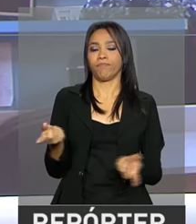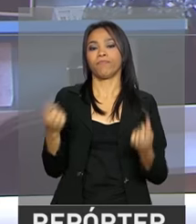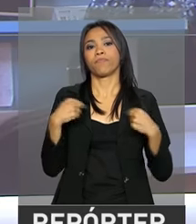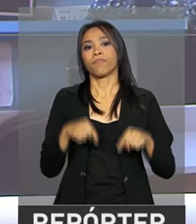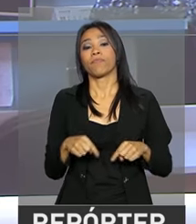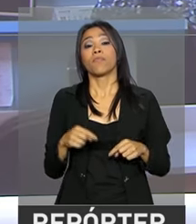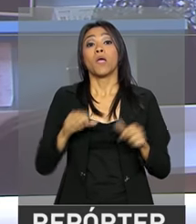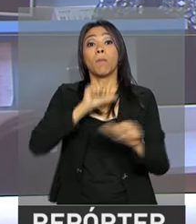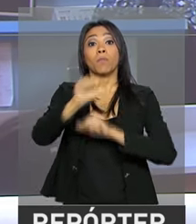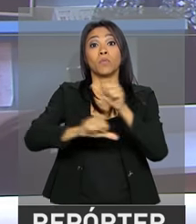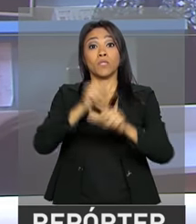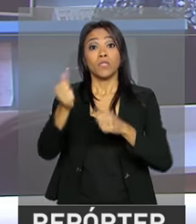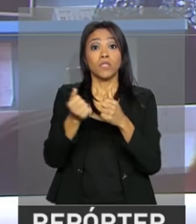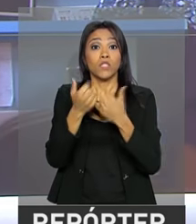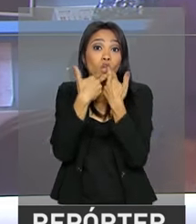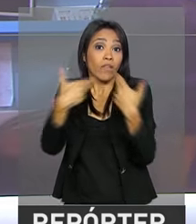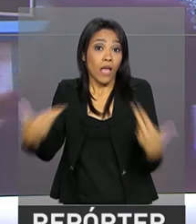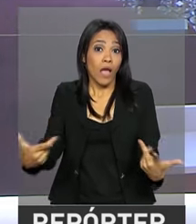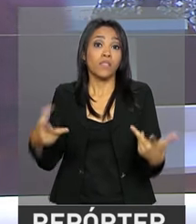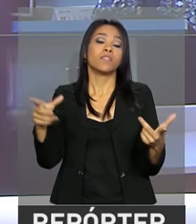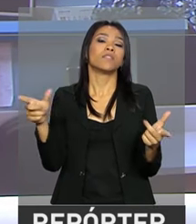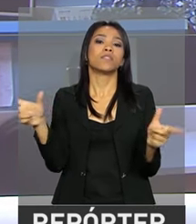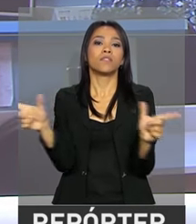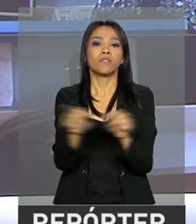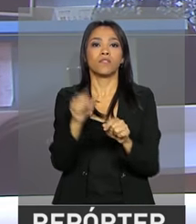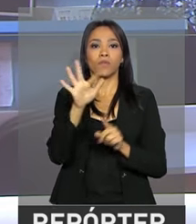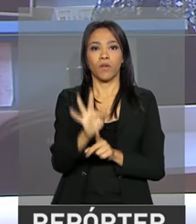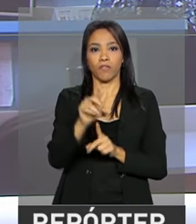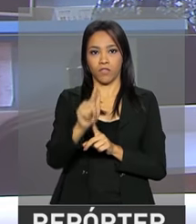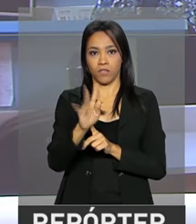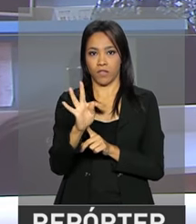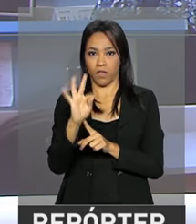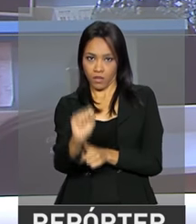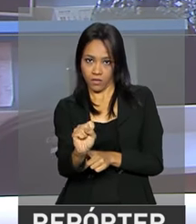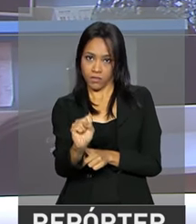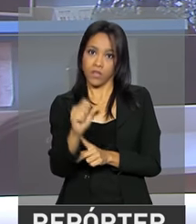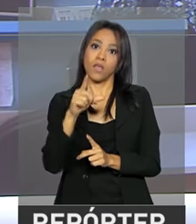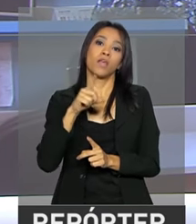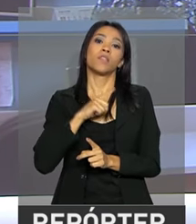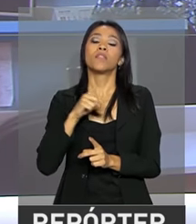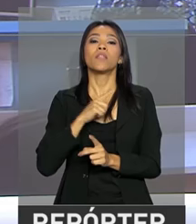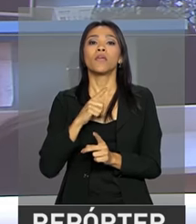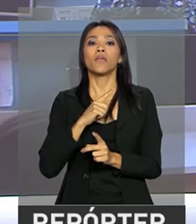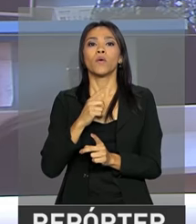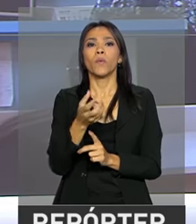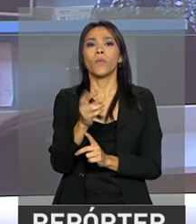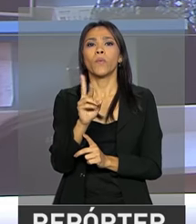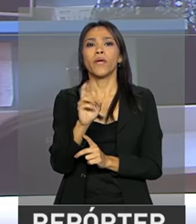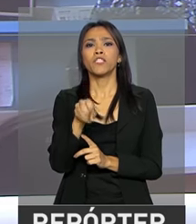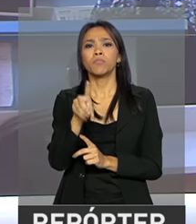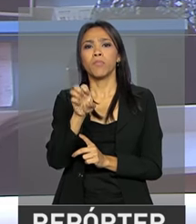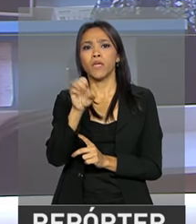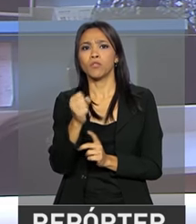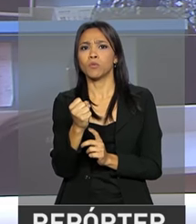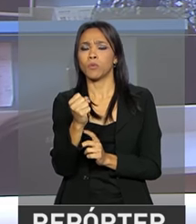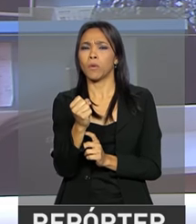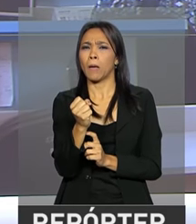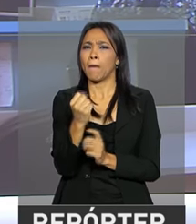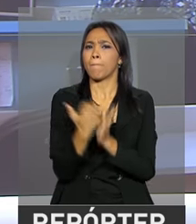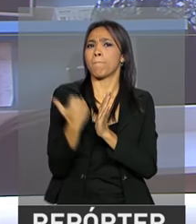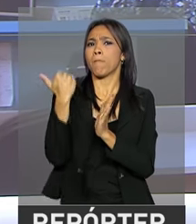tem mudança no FGTS o fundo de garantia do tempo de serviço terá um rendimento maior e próximo ao da